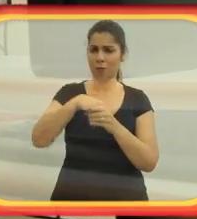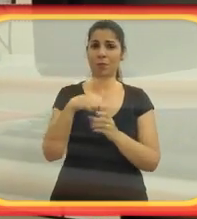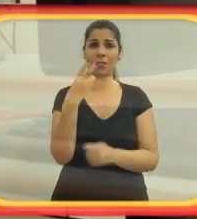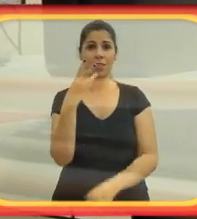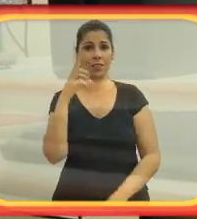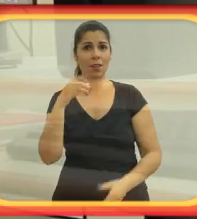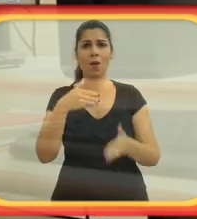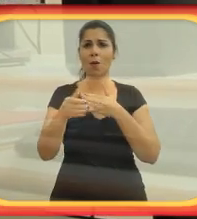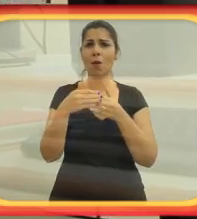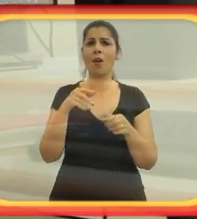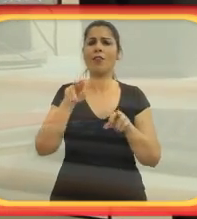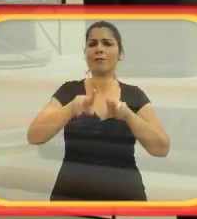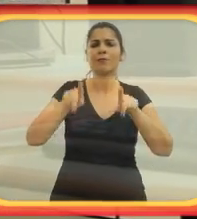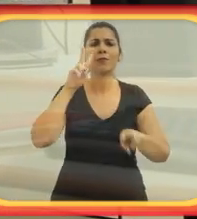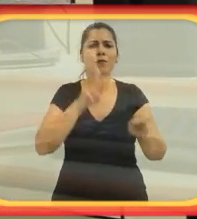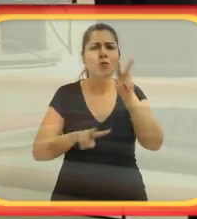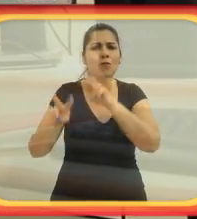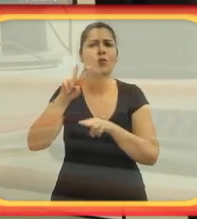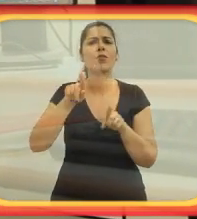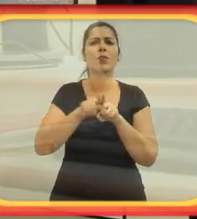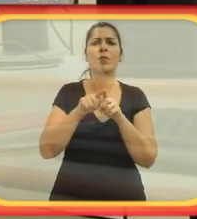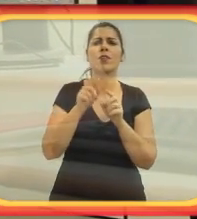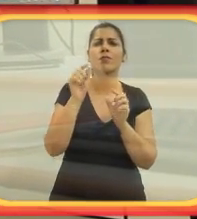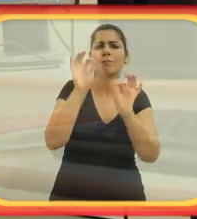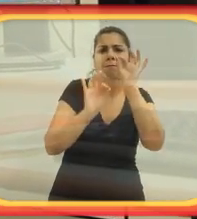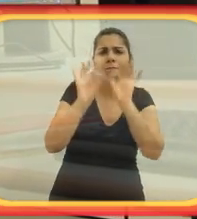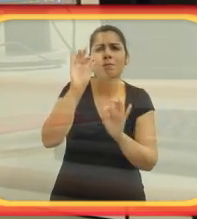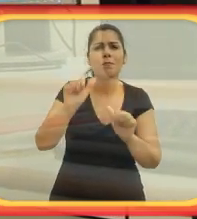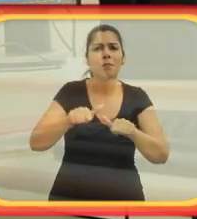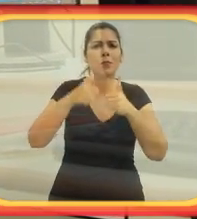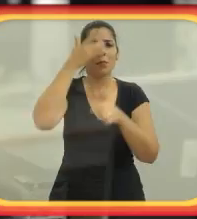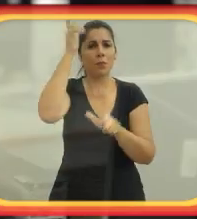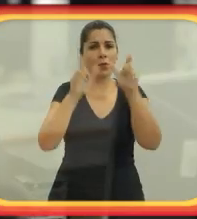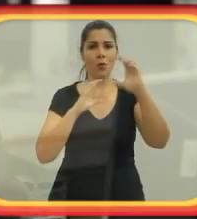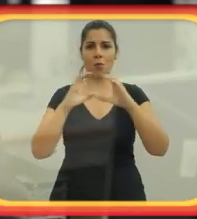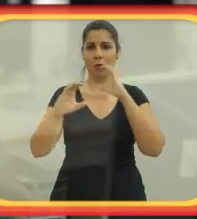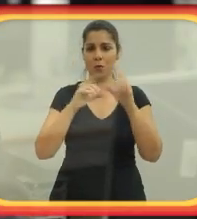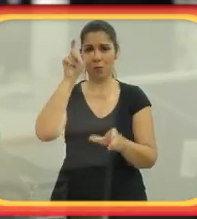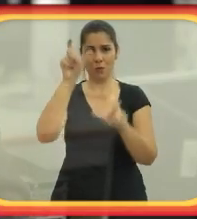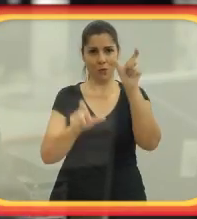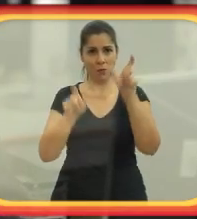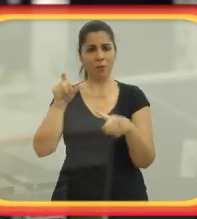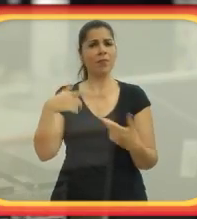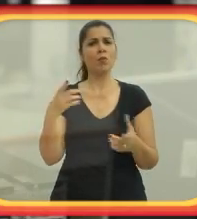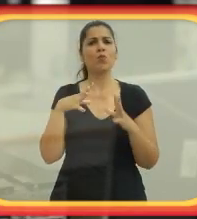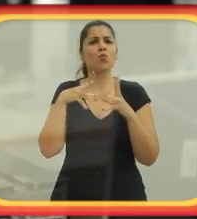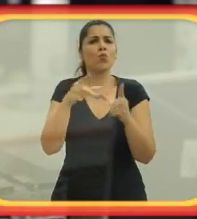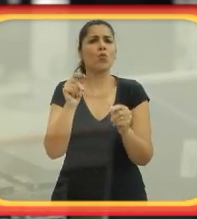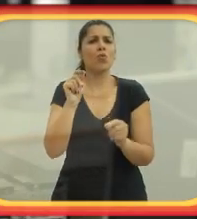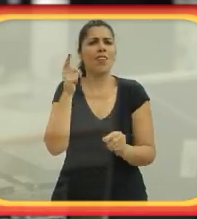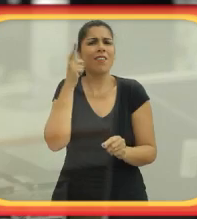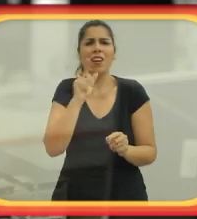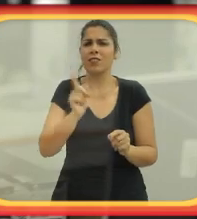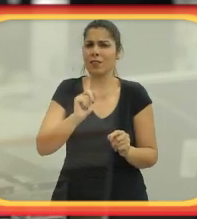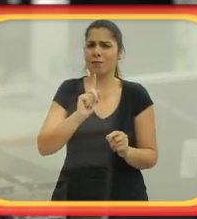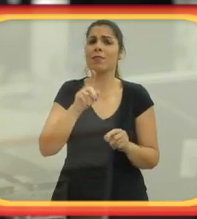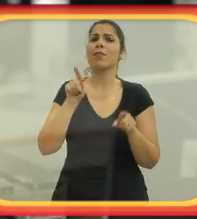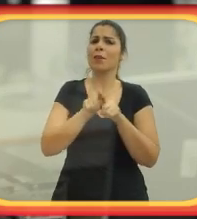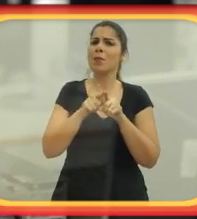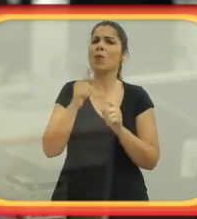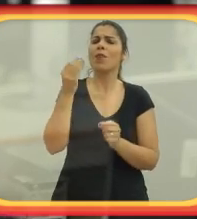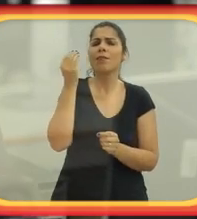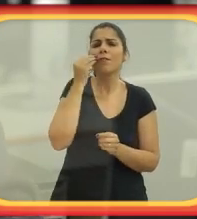utilizar qualquer ferramenta de comunicação, no nosso caso aqui é o 3D, né, ou qualquer ferramenta visual,